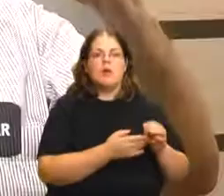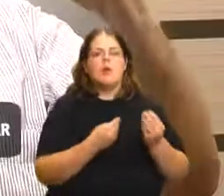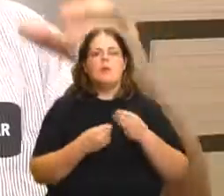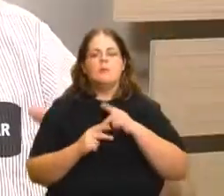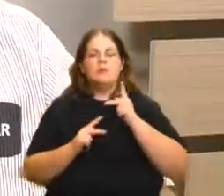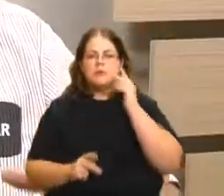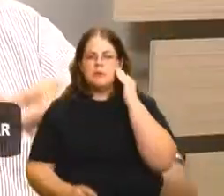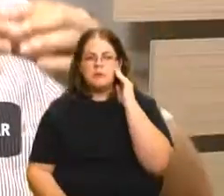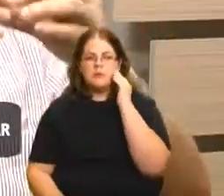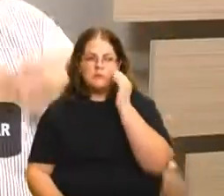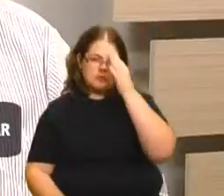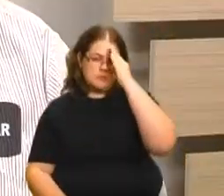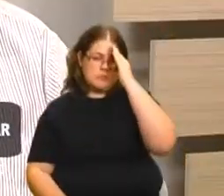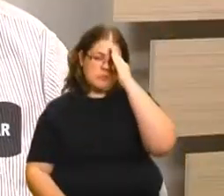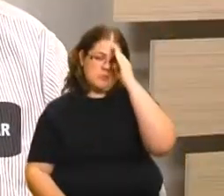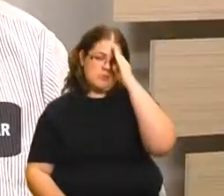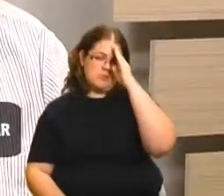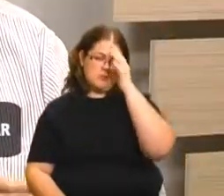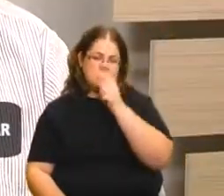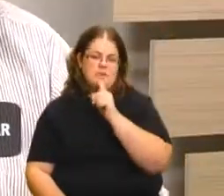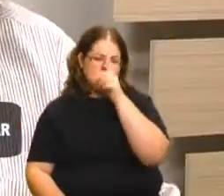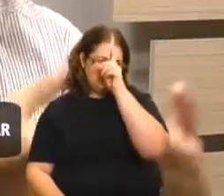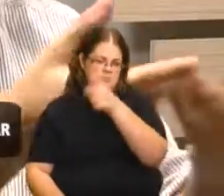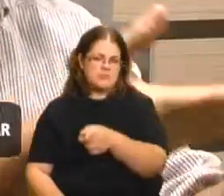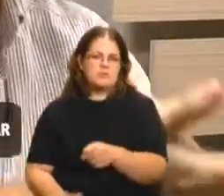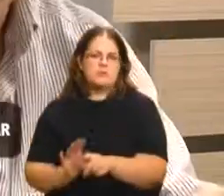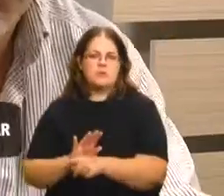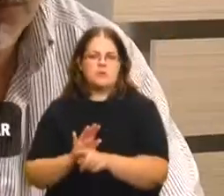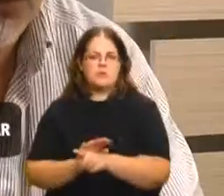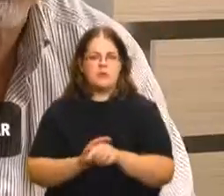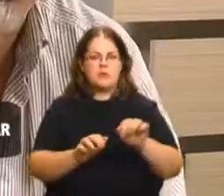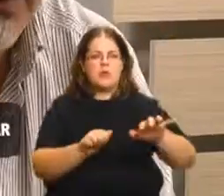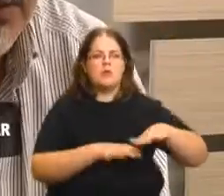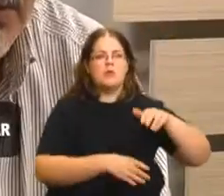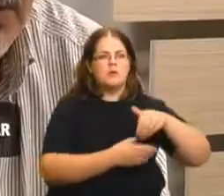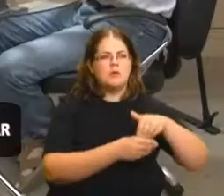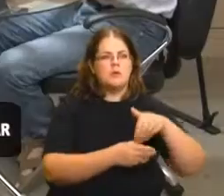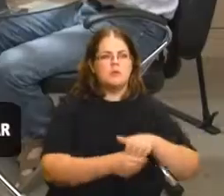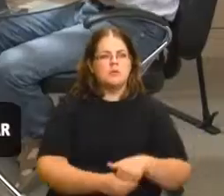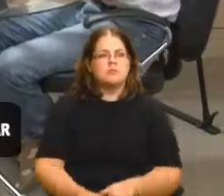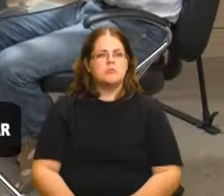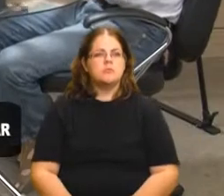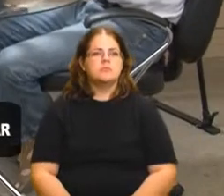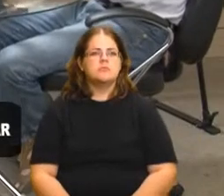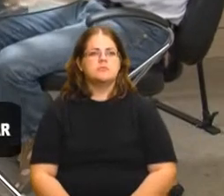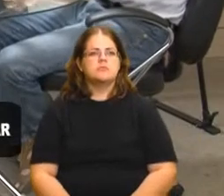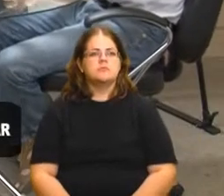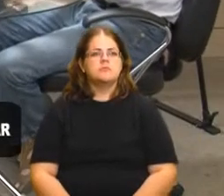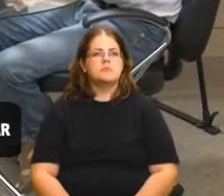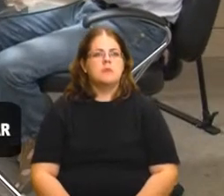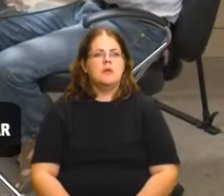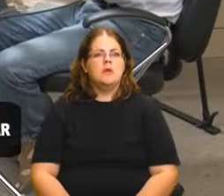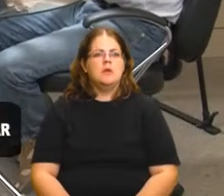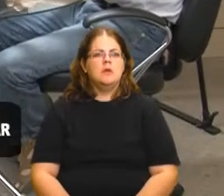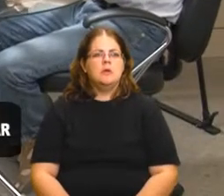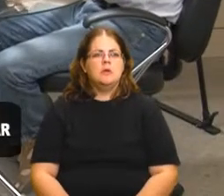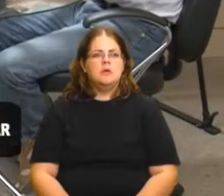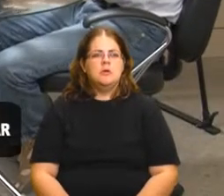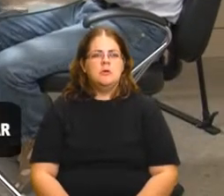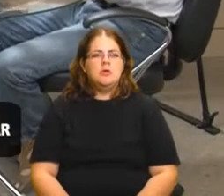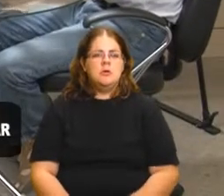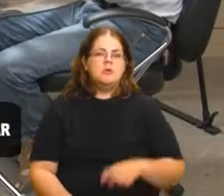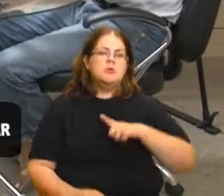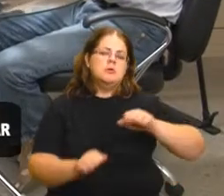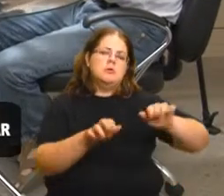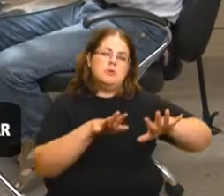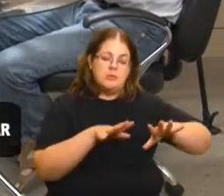ato institucional era produzido pelos militares e passava por voto no Congresso. Mas o Congresso só tinha a função